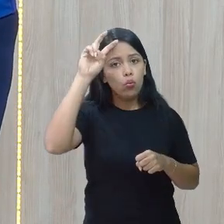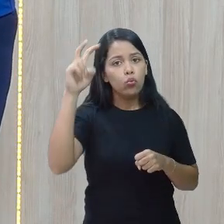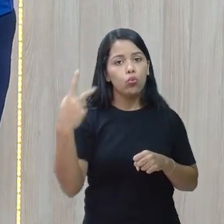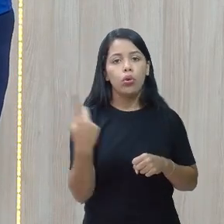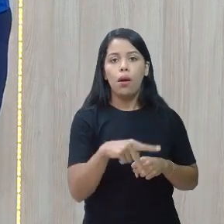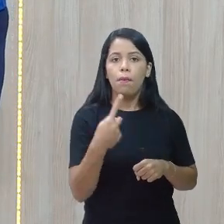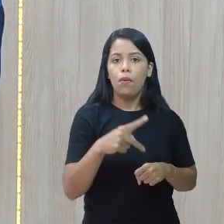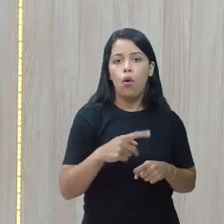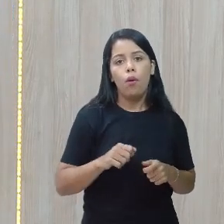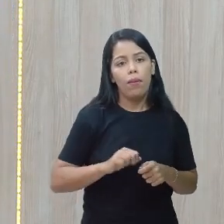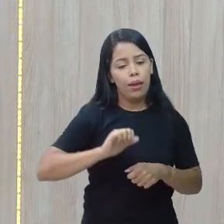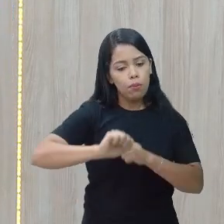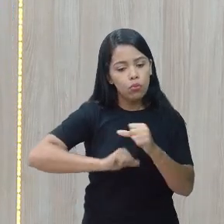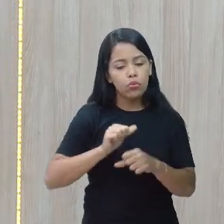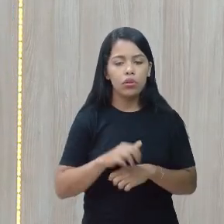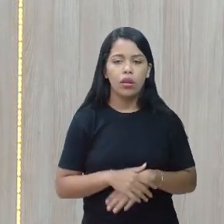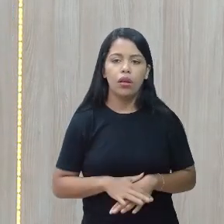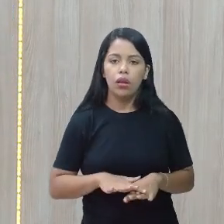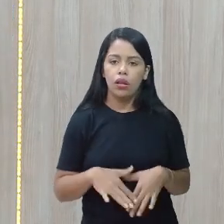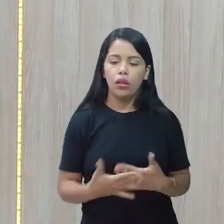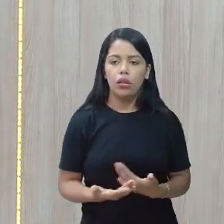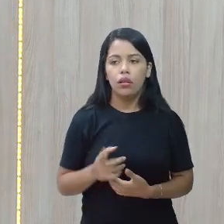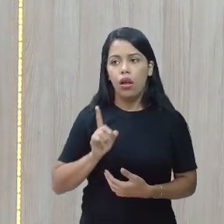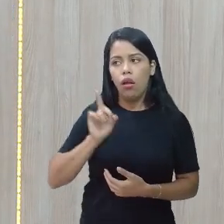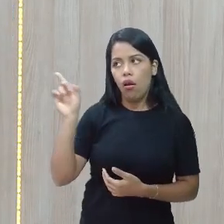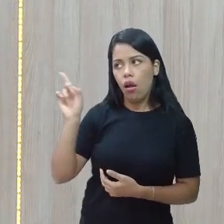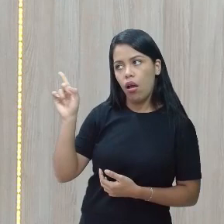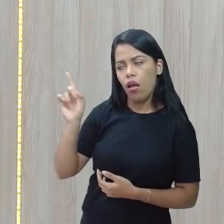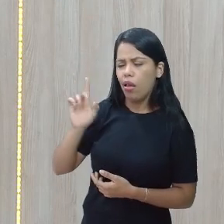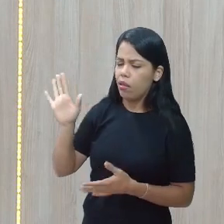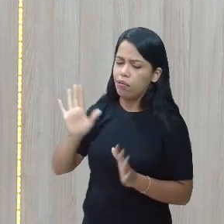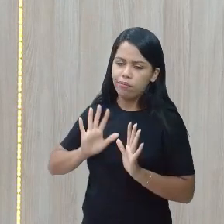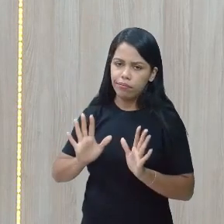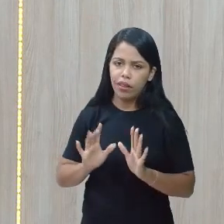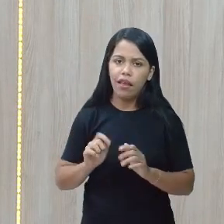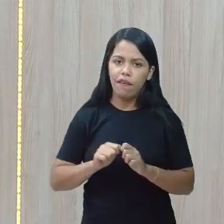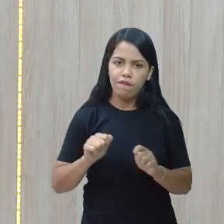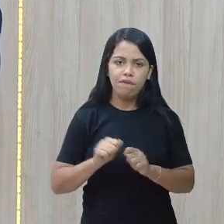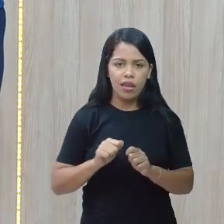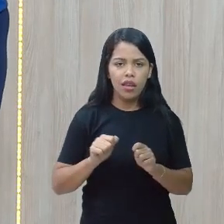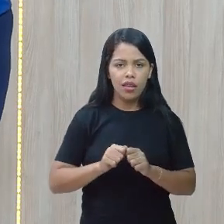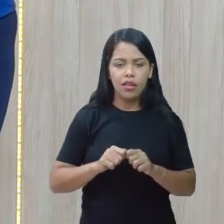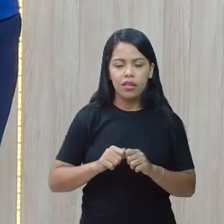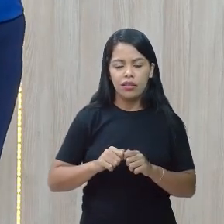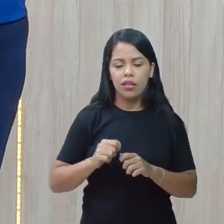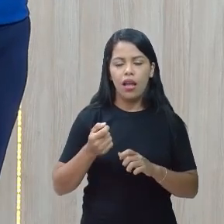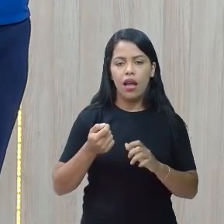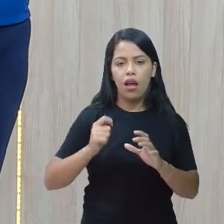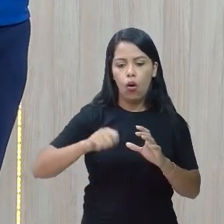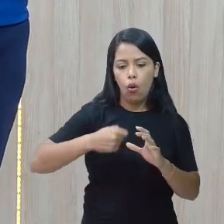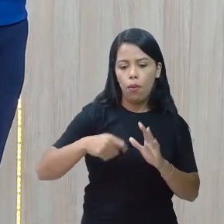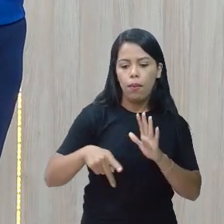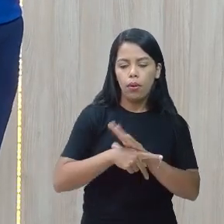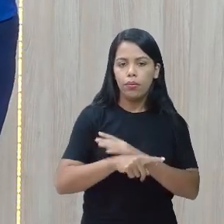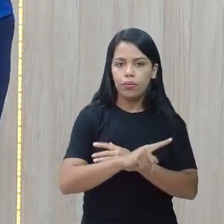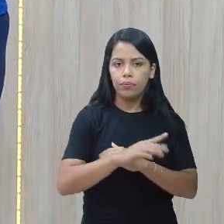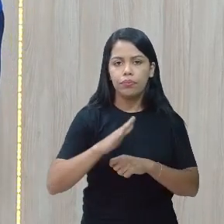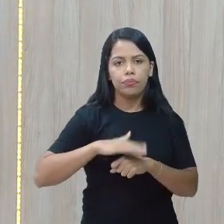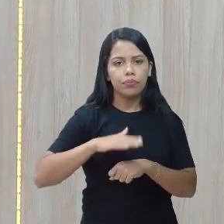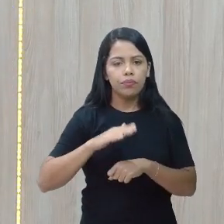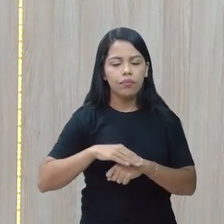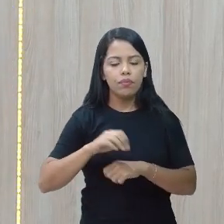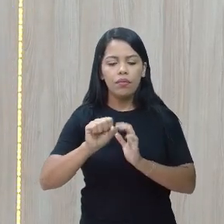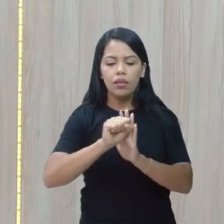até porque ele produziu a obra dele no início do século XX, em um momento histórico muito